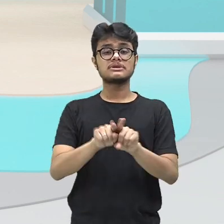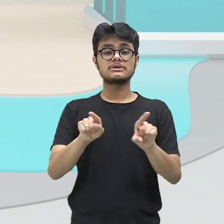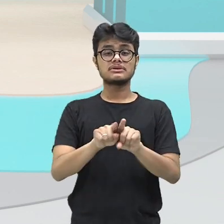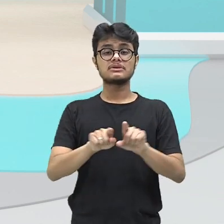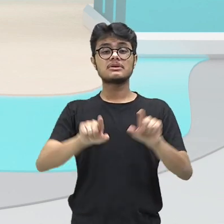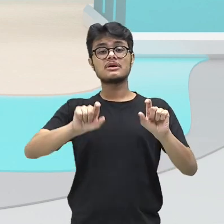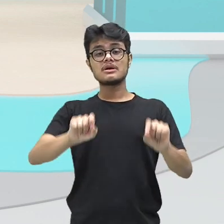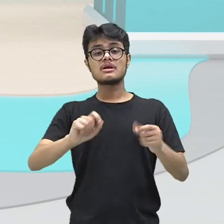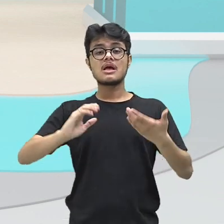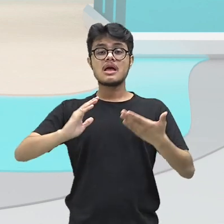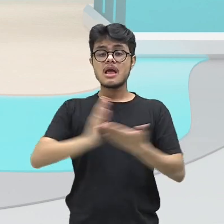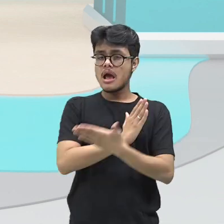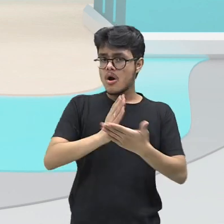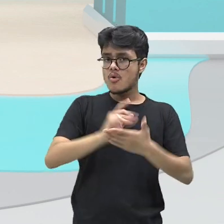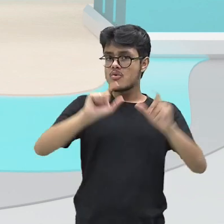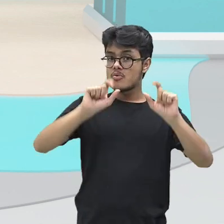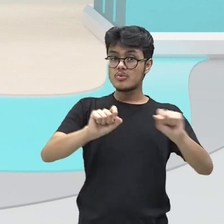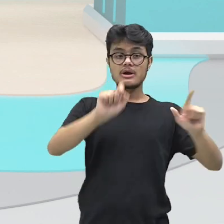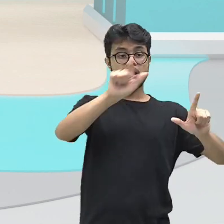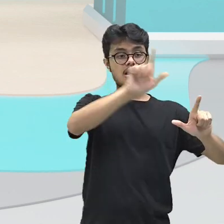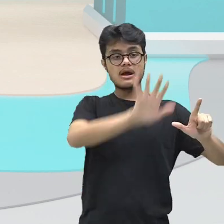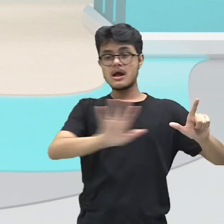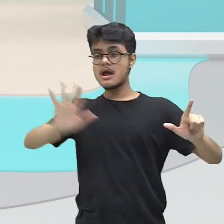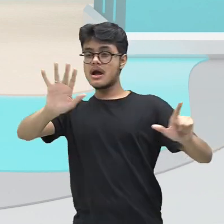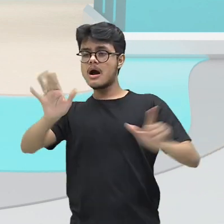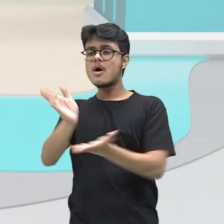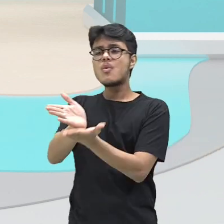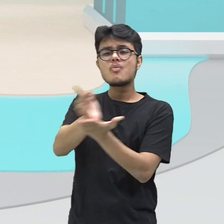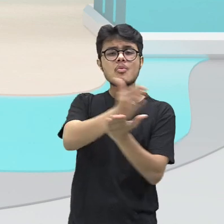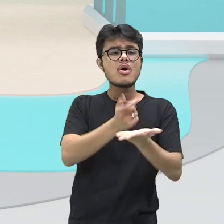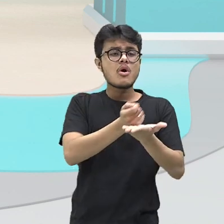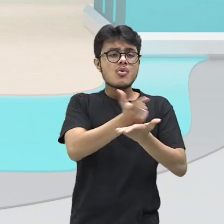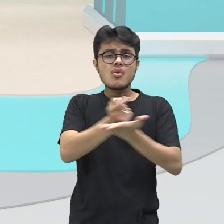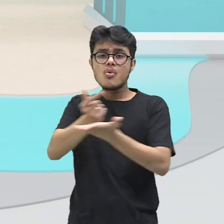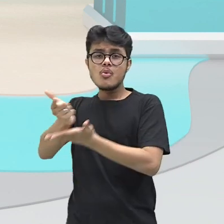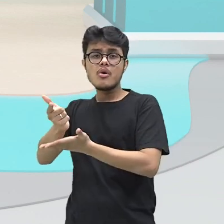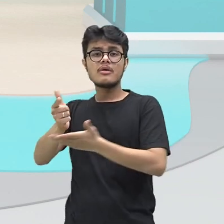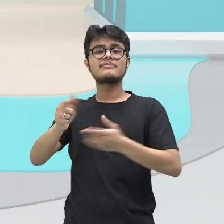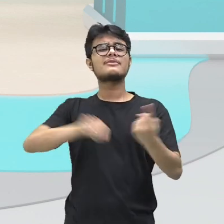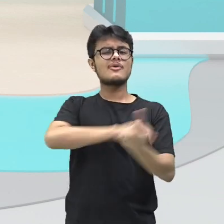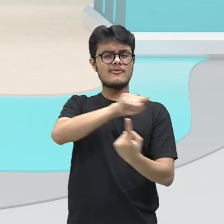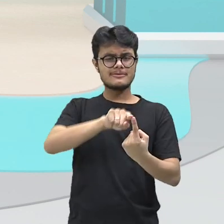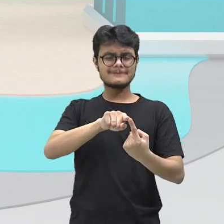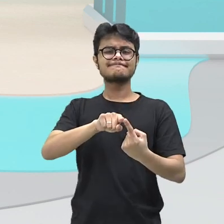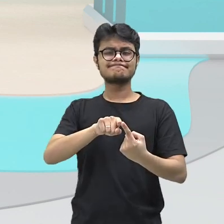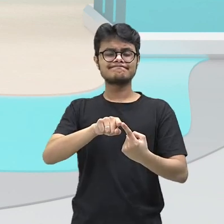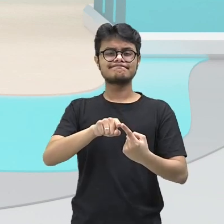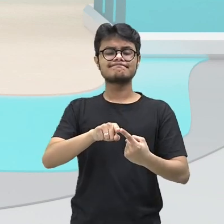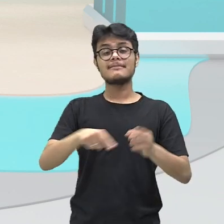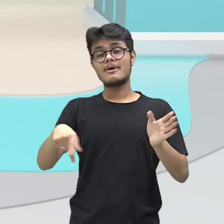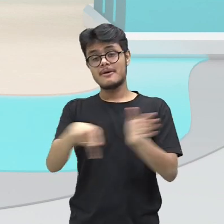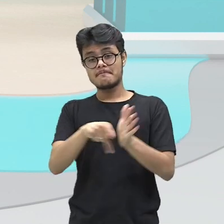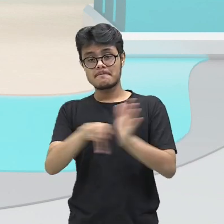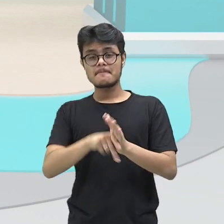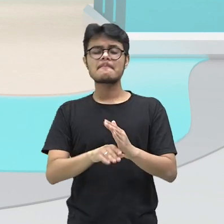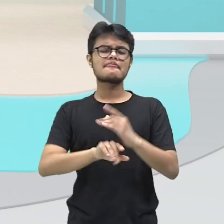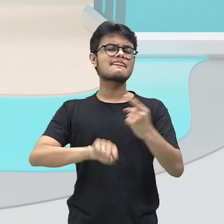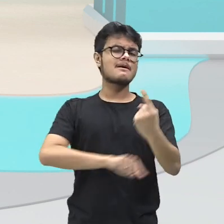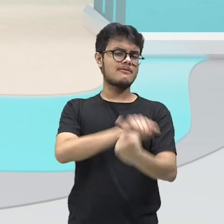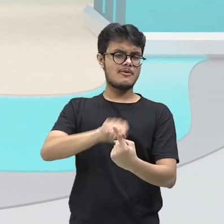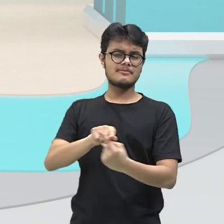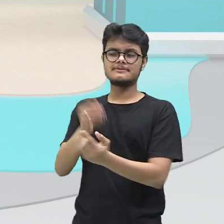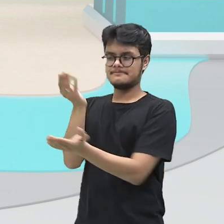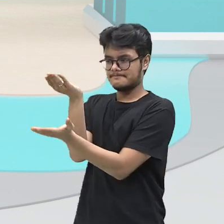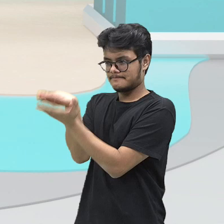de coleções didáticas, que acabaram sendo a origem de muitos museus de arte. Então, a academia ela